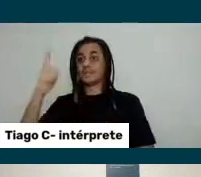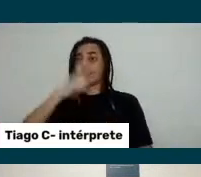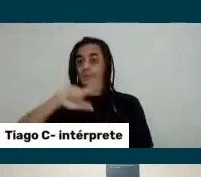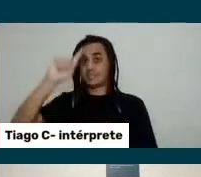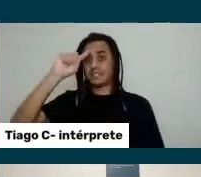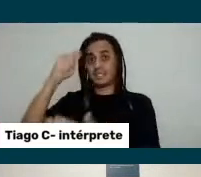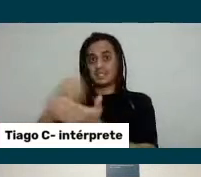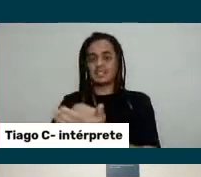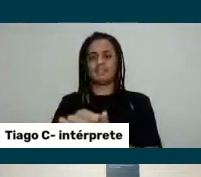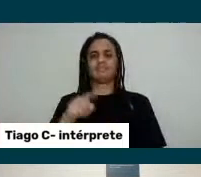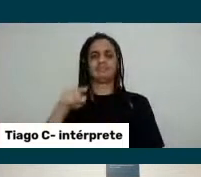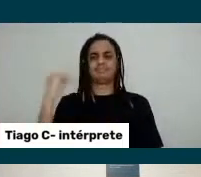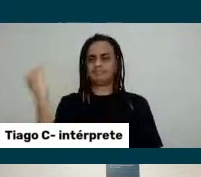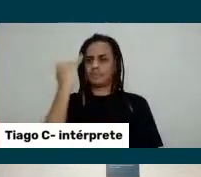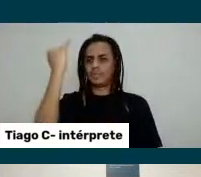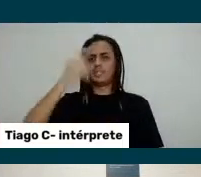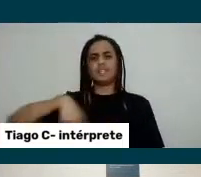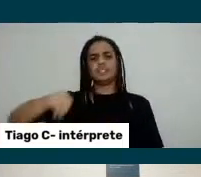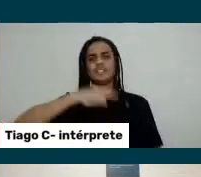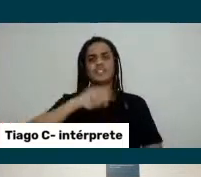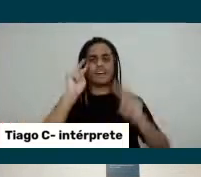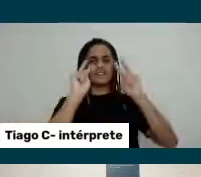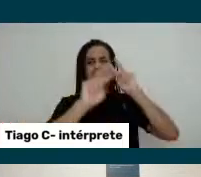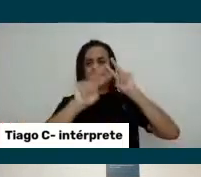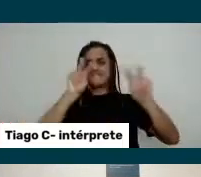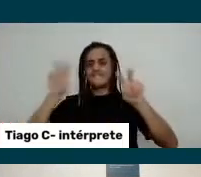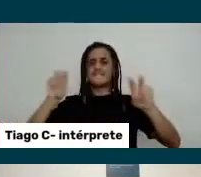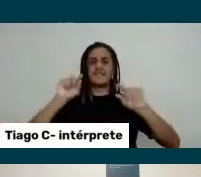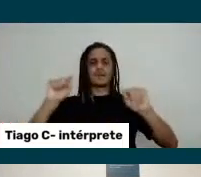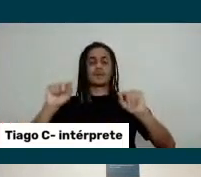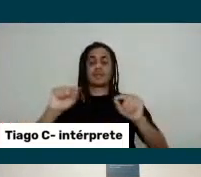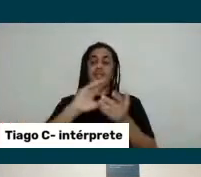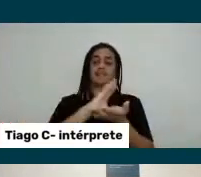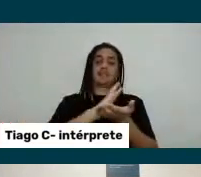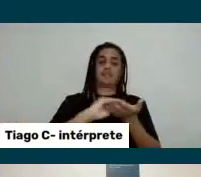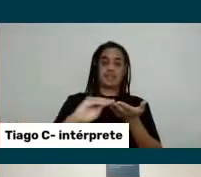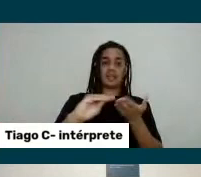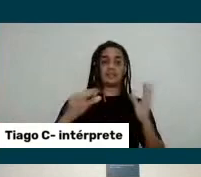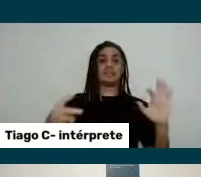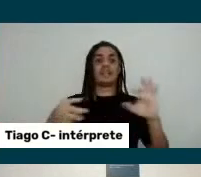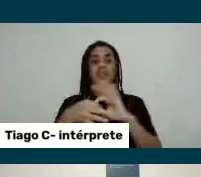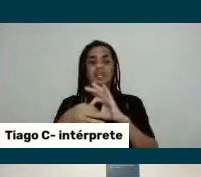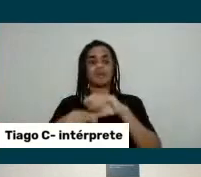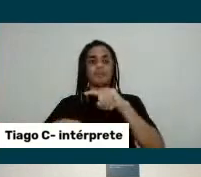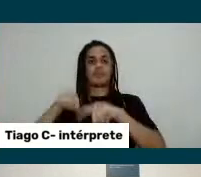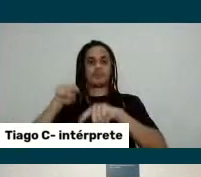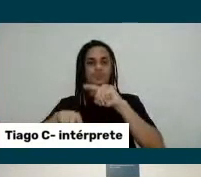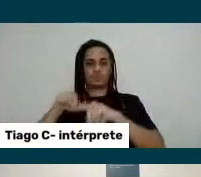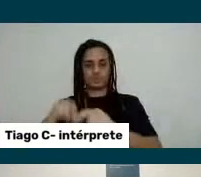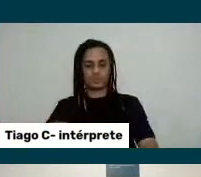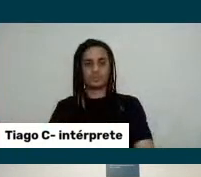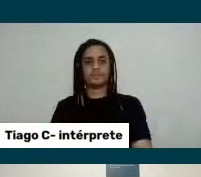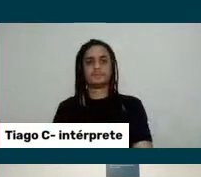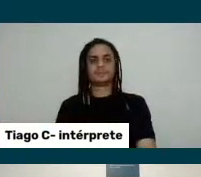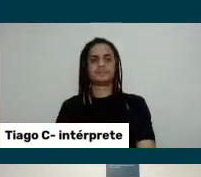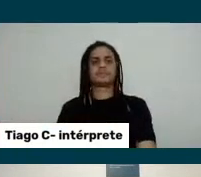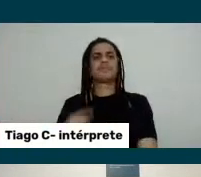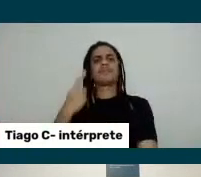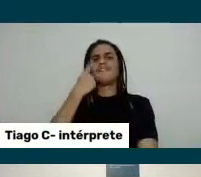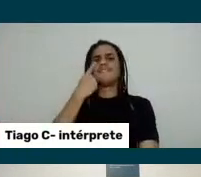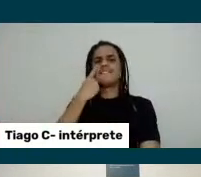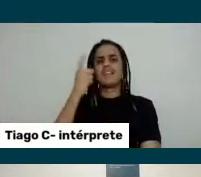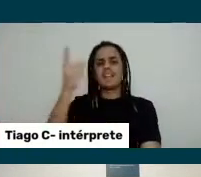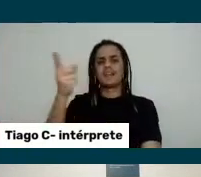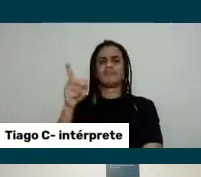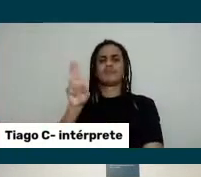muito importante que a gente comece a enxergar dados como produto e olhar para o dado e perguntar qual é a dor da